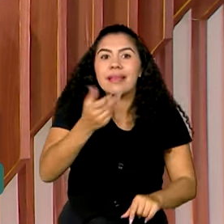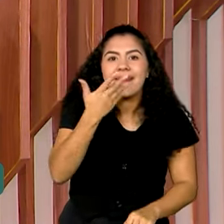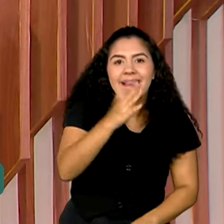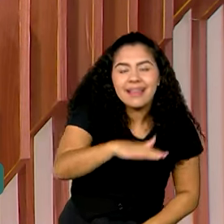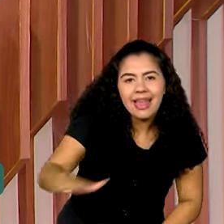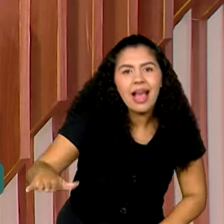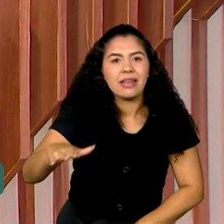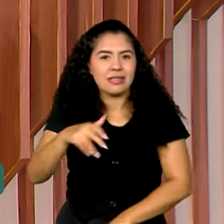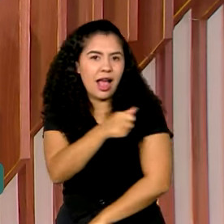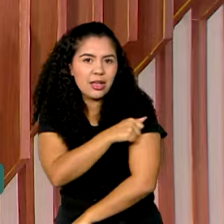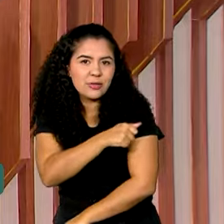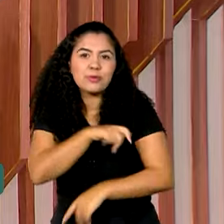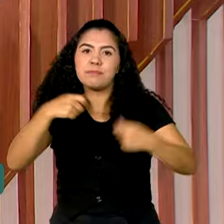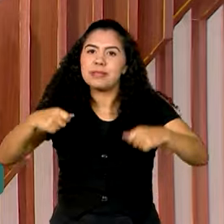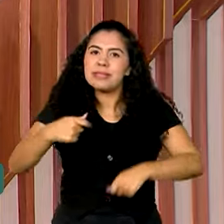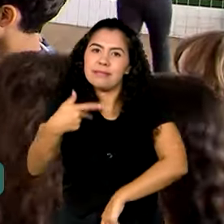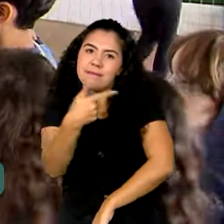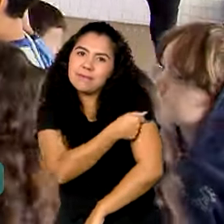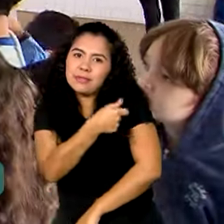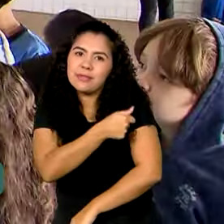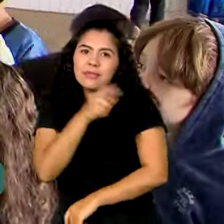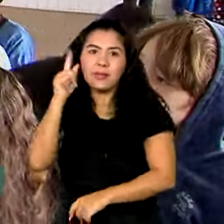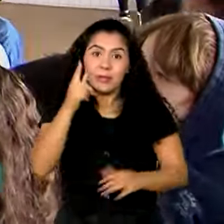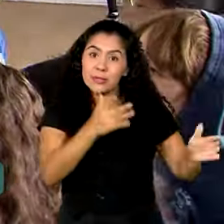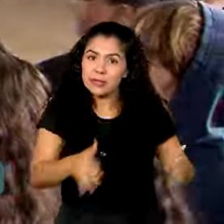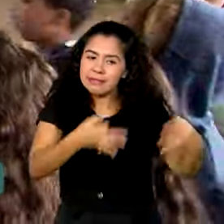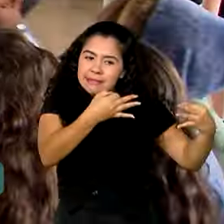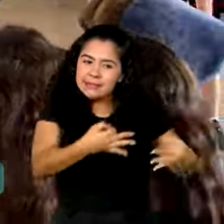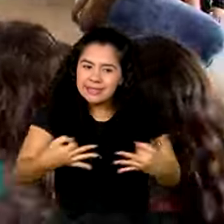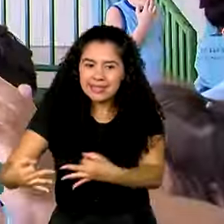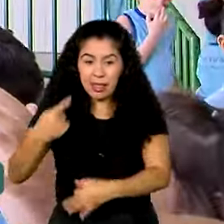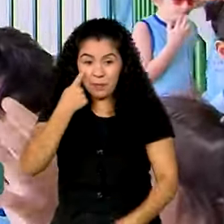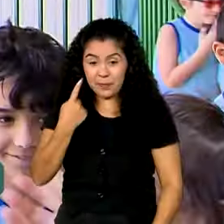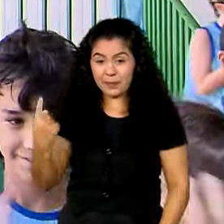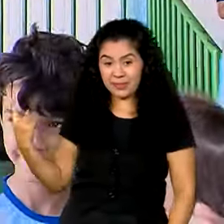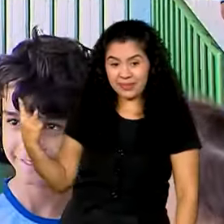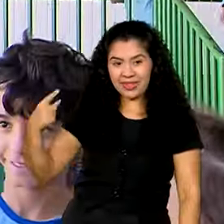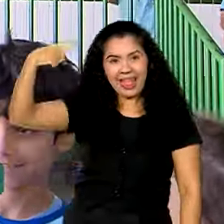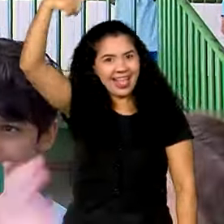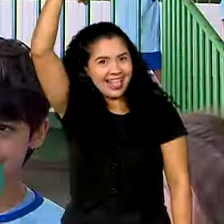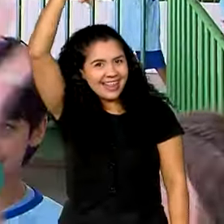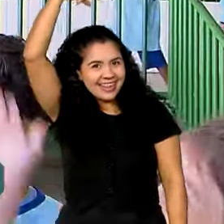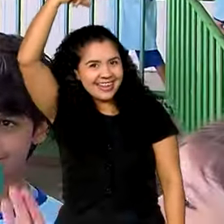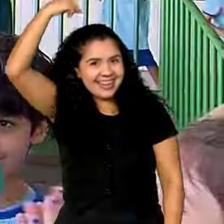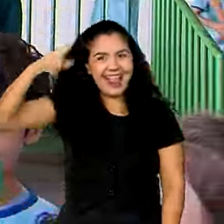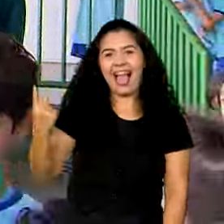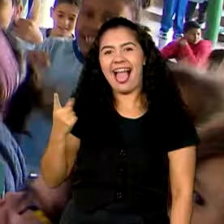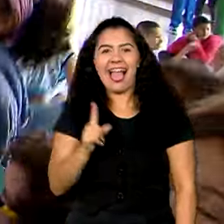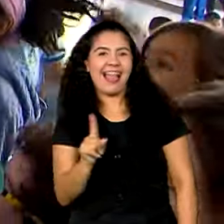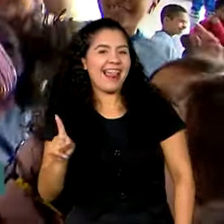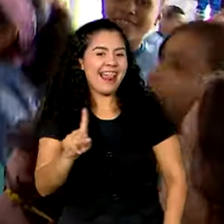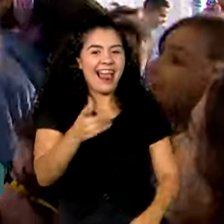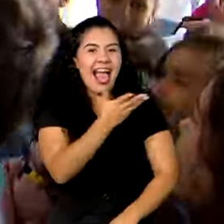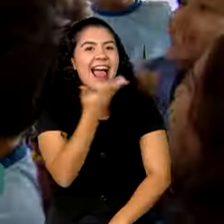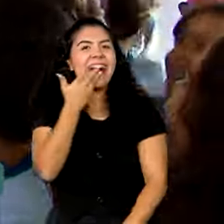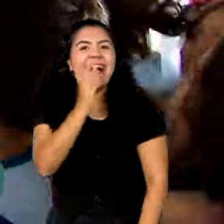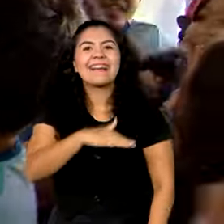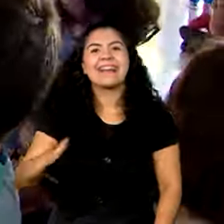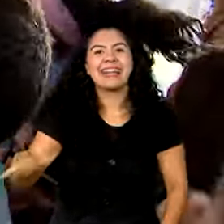manterem a vacinação em dia. Por onde passa, ele faz a alegria da criançada.